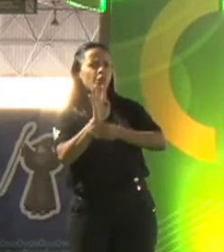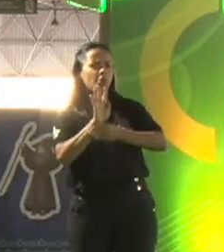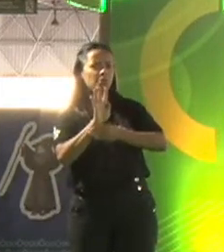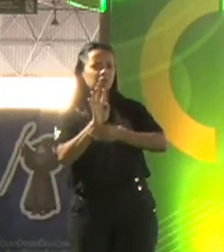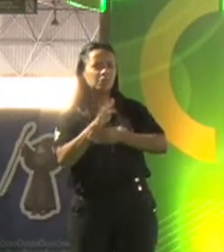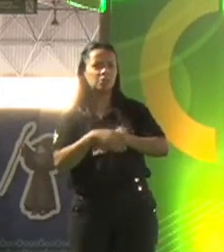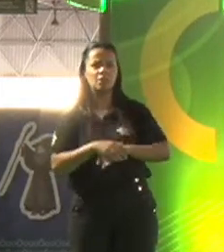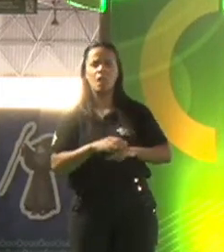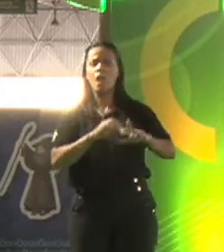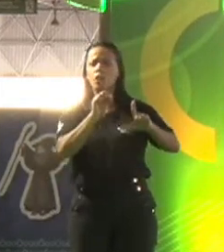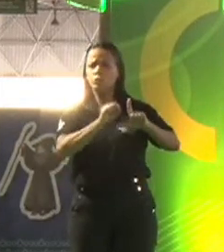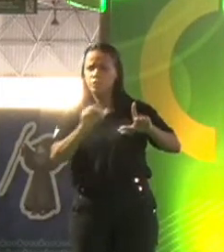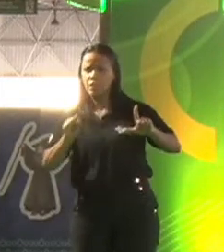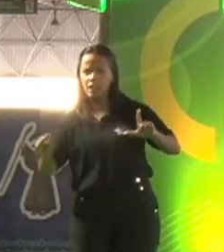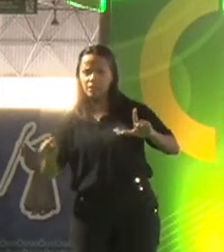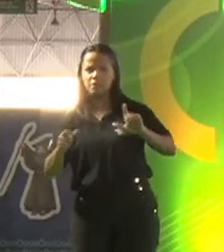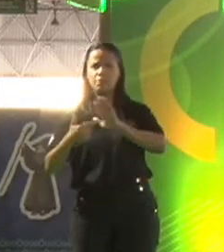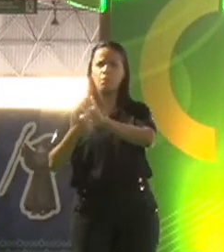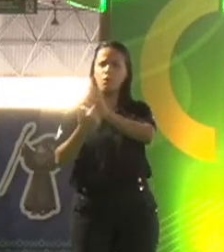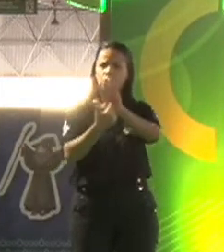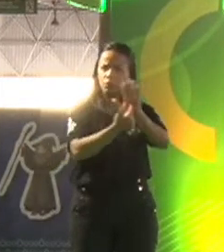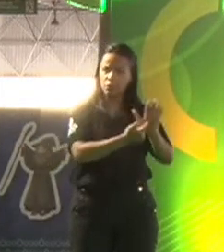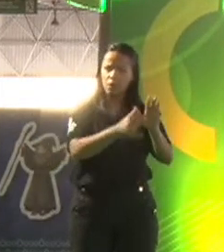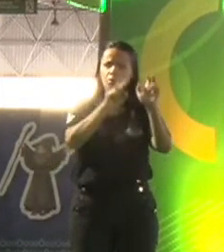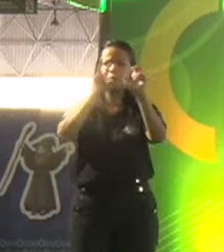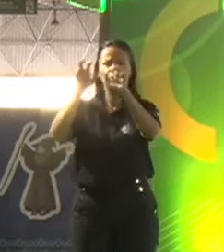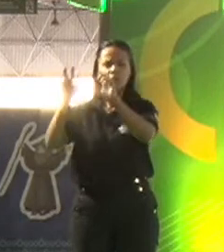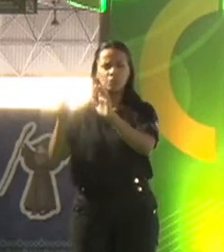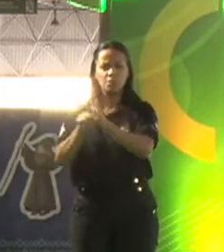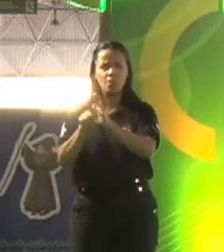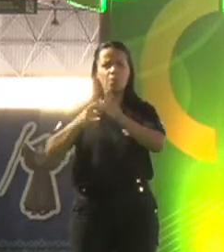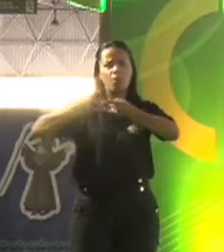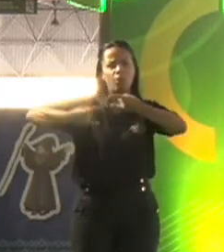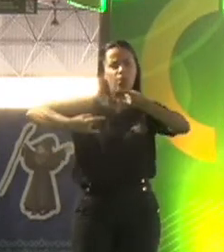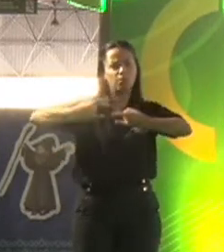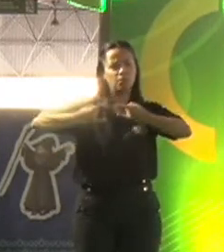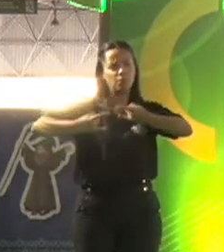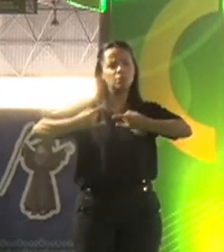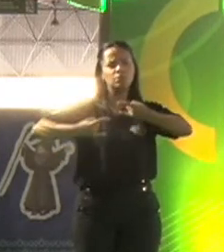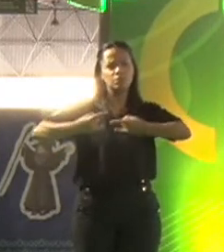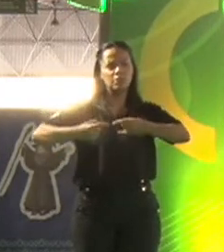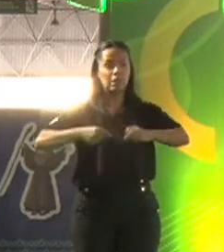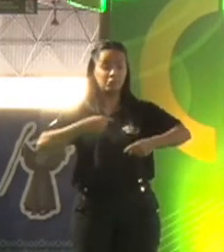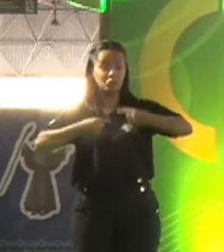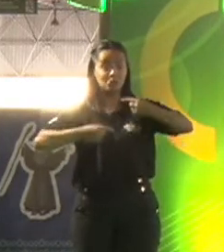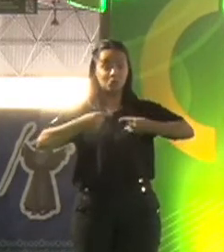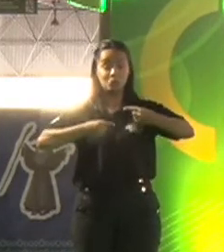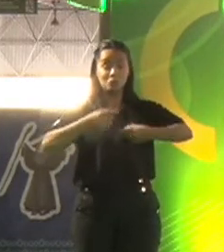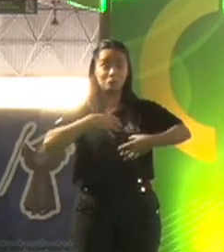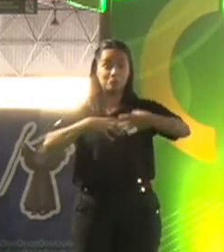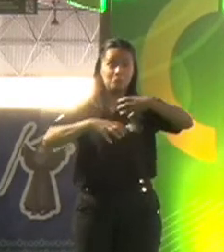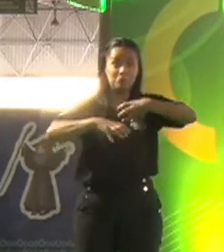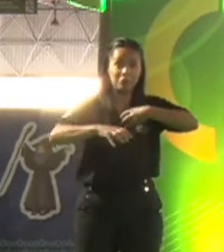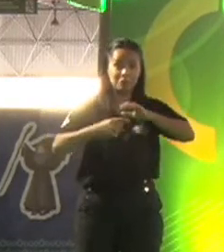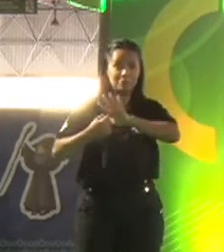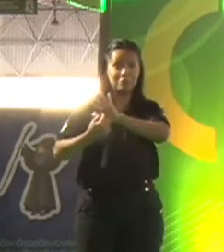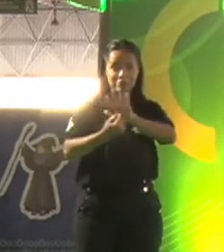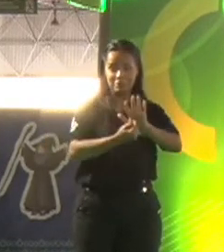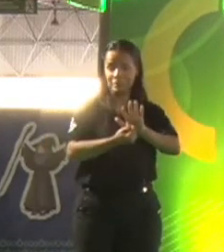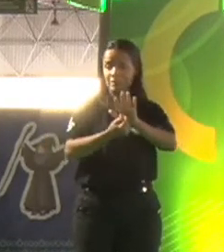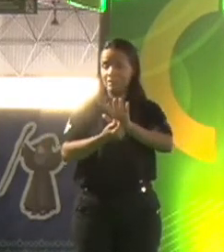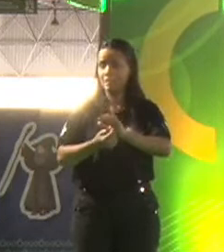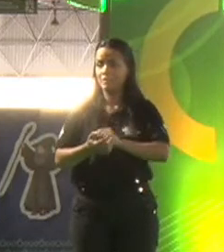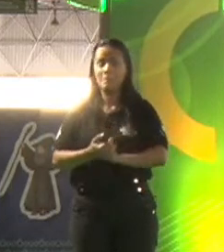que trazem alguma visão algum aspecto sobre robôs que discutem sentimento em algum ponto no